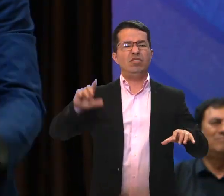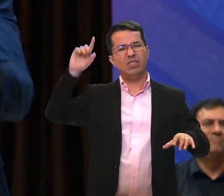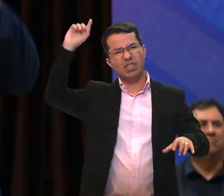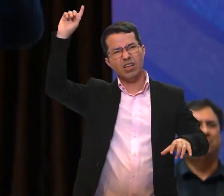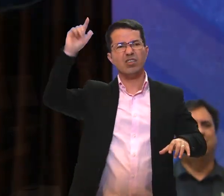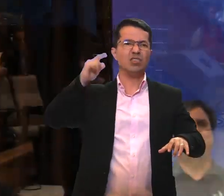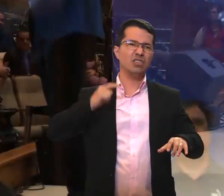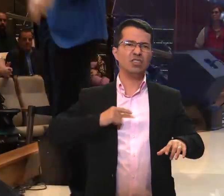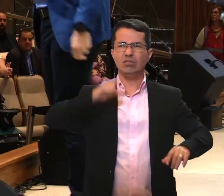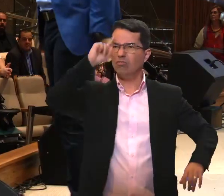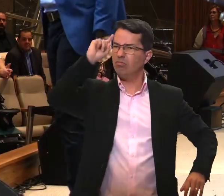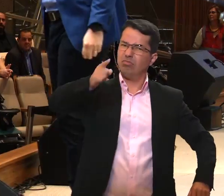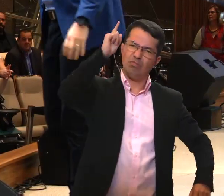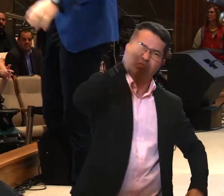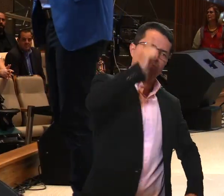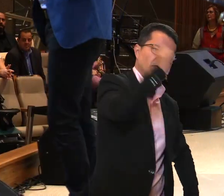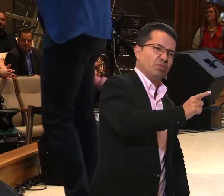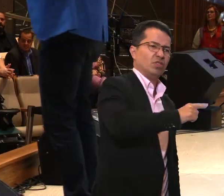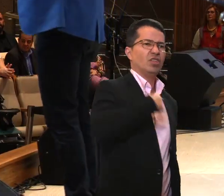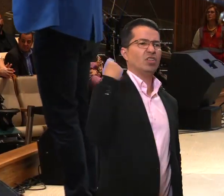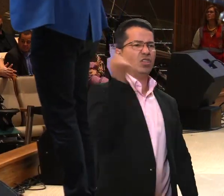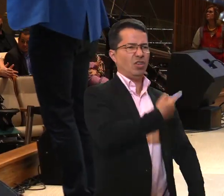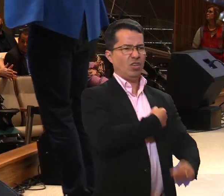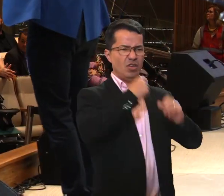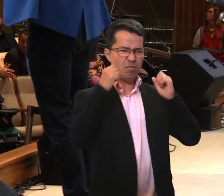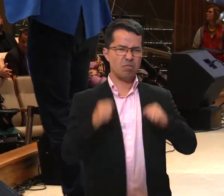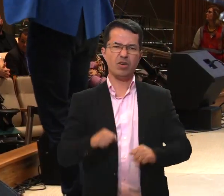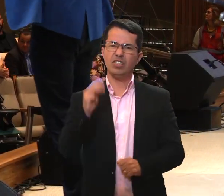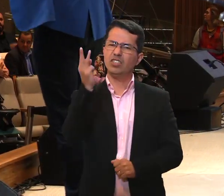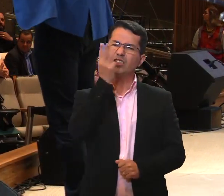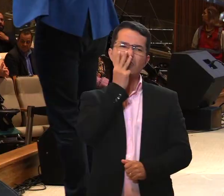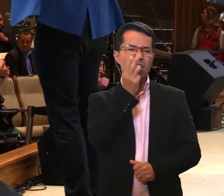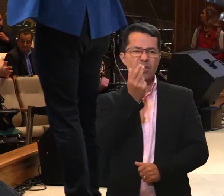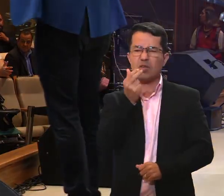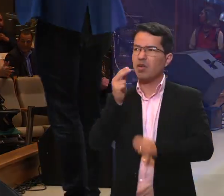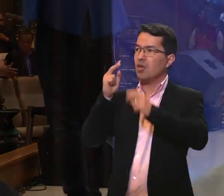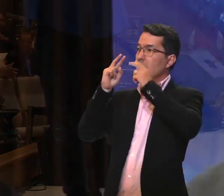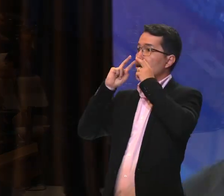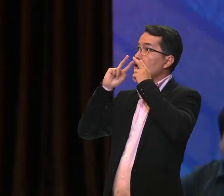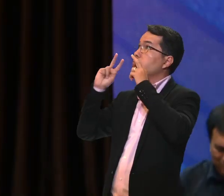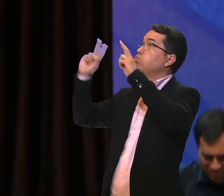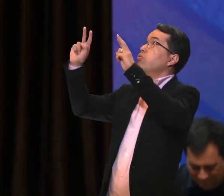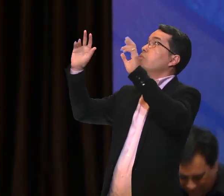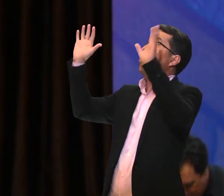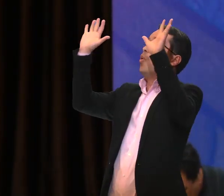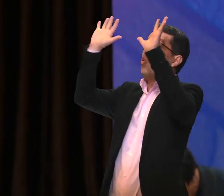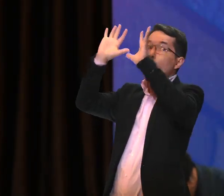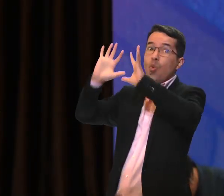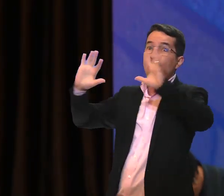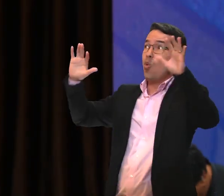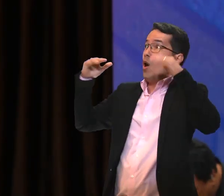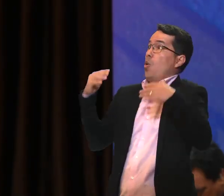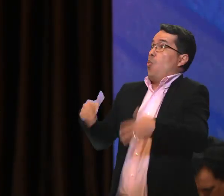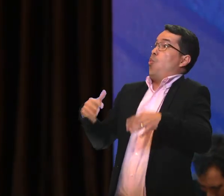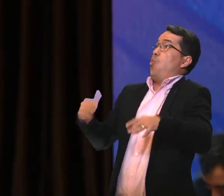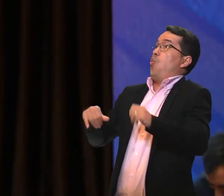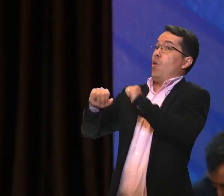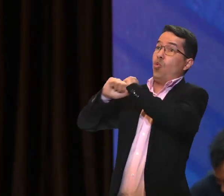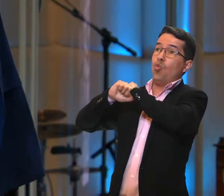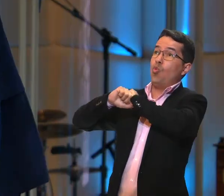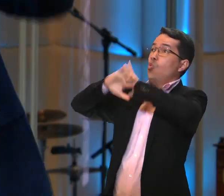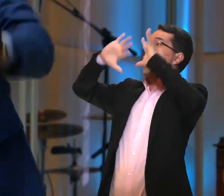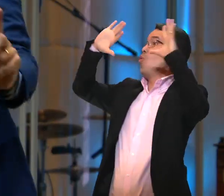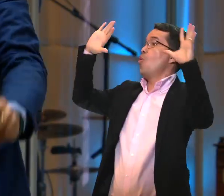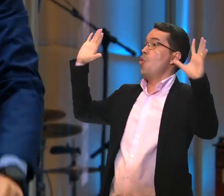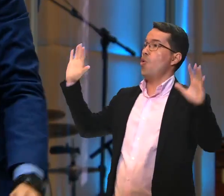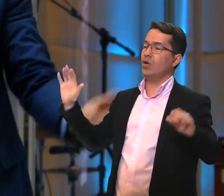Eu queria, como Isaías, ver as abas deles, as abas de suas vestes. Eu quero ver este lugar cheio